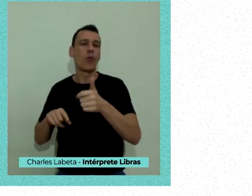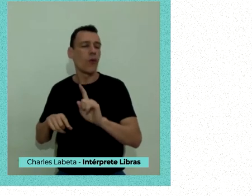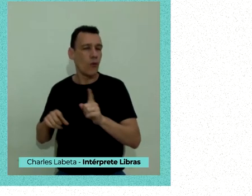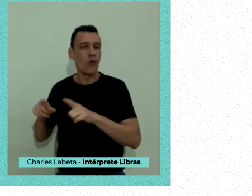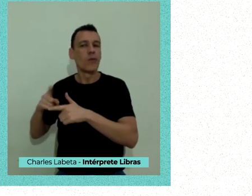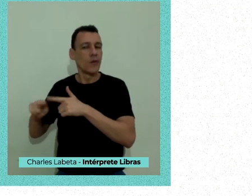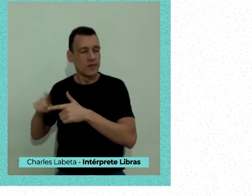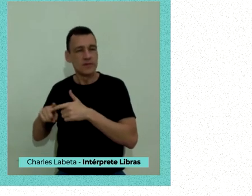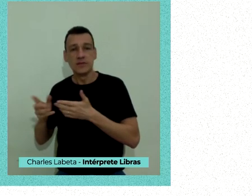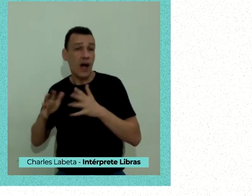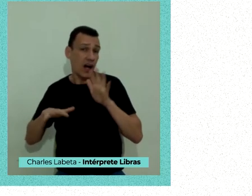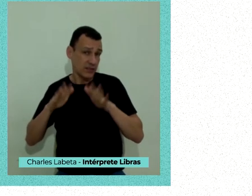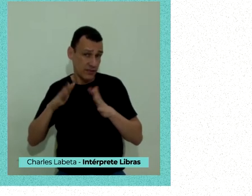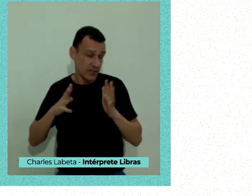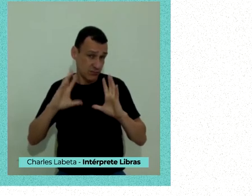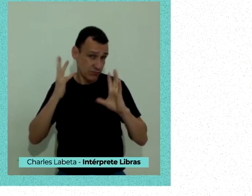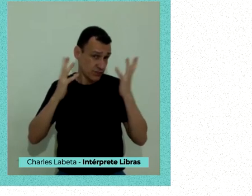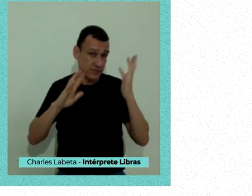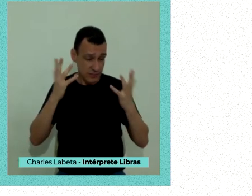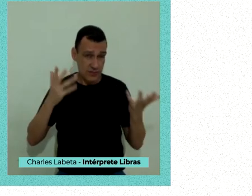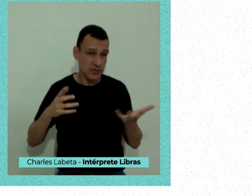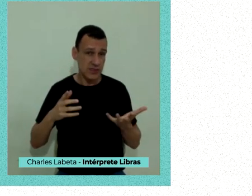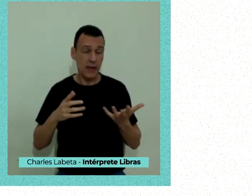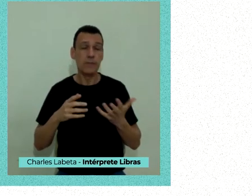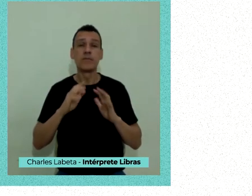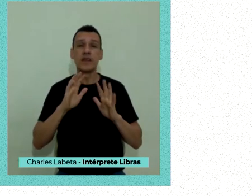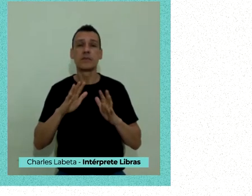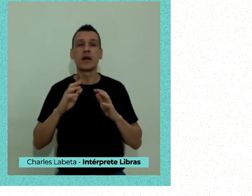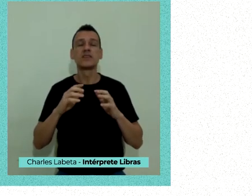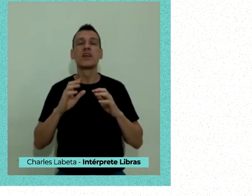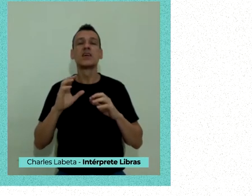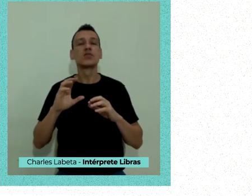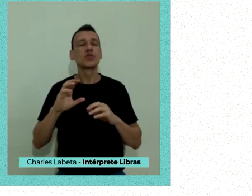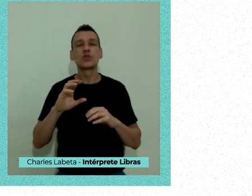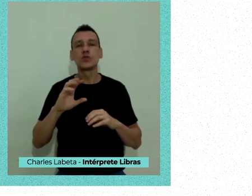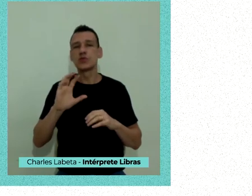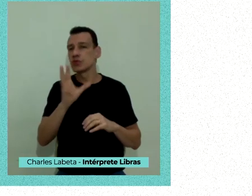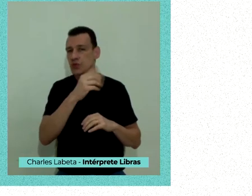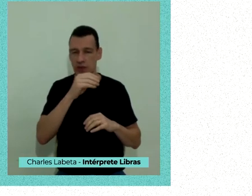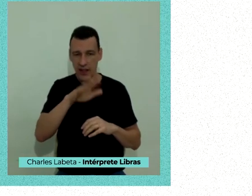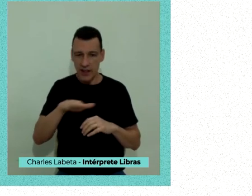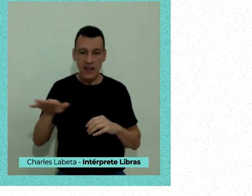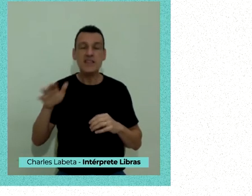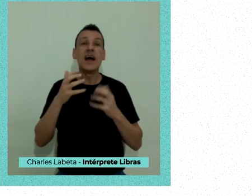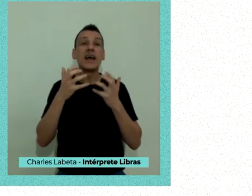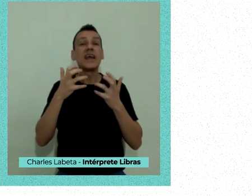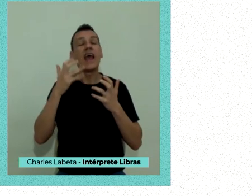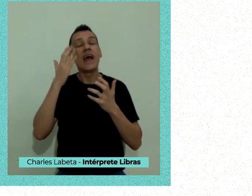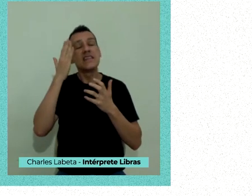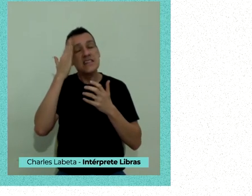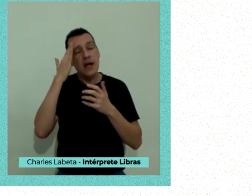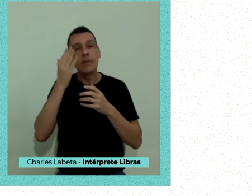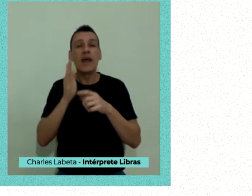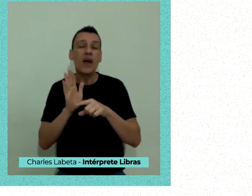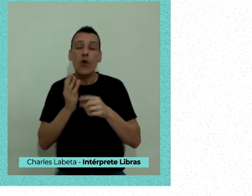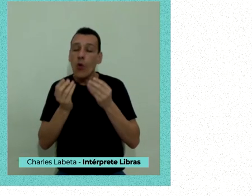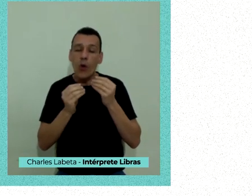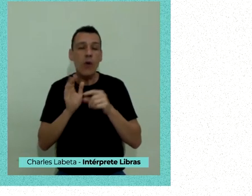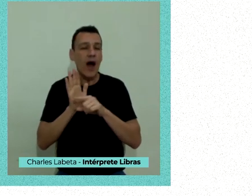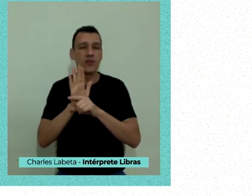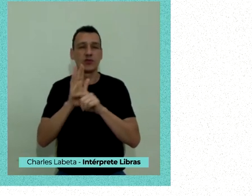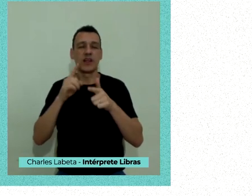desperta em todas as crianças a busca de soluções. Era incrível perceber os colegas do Herman que